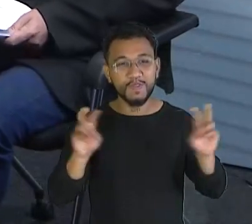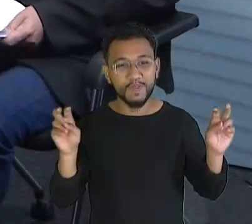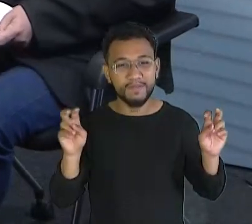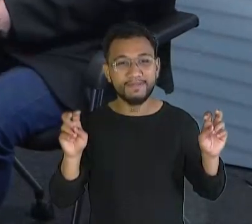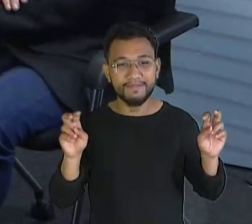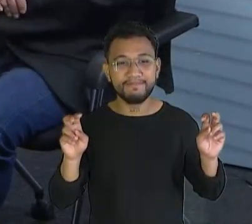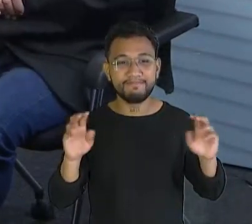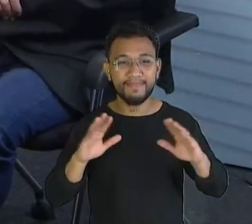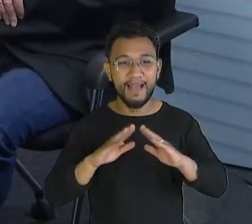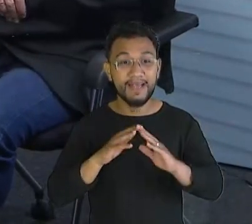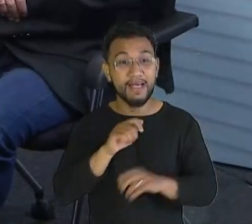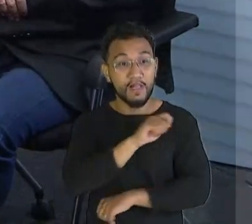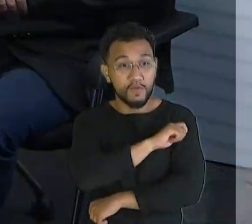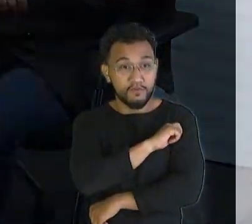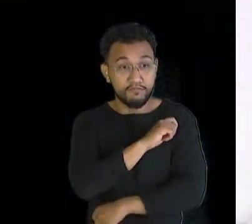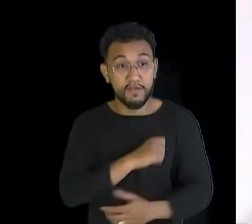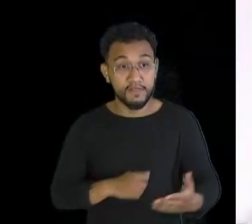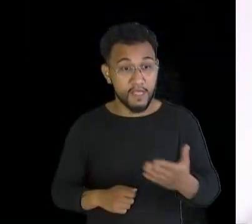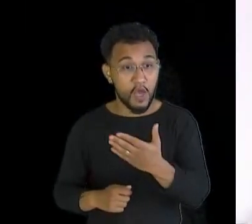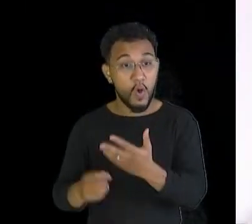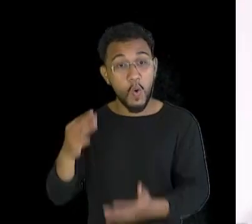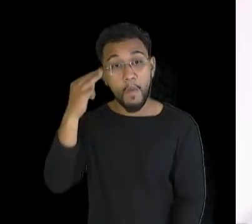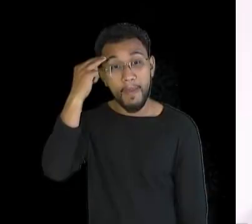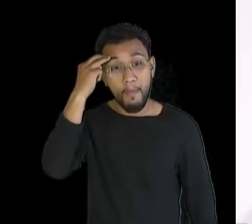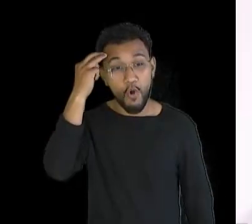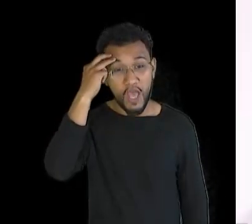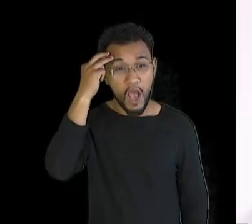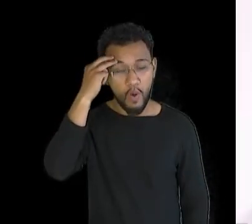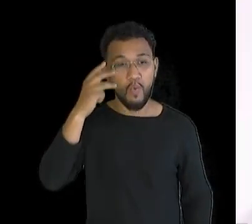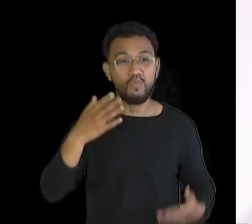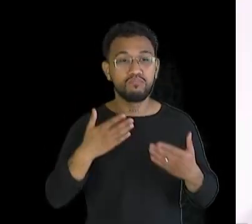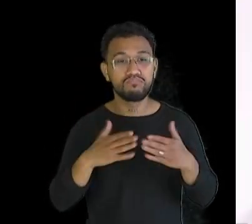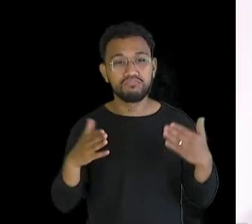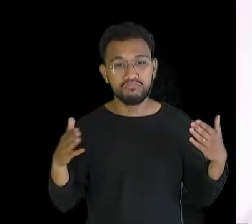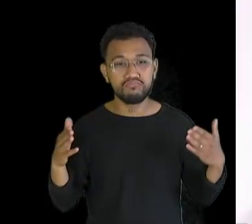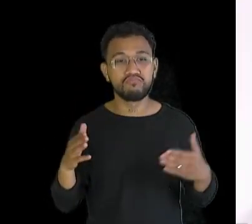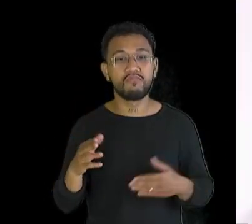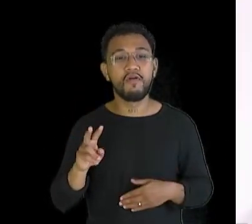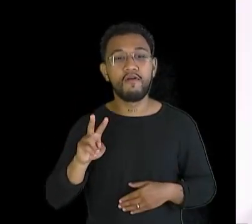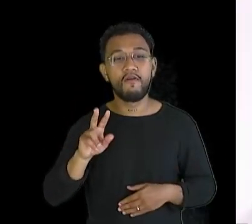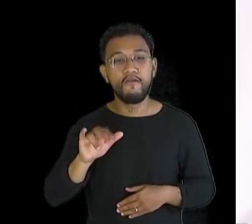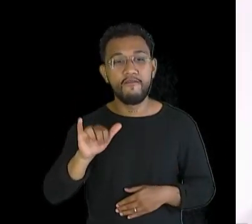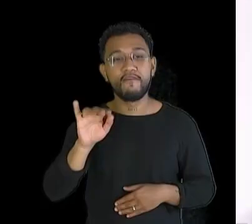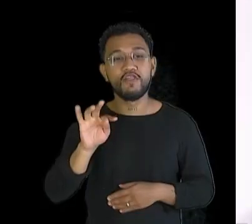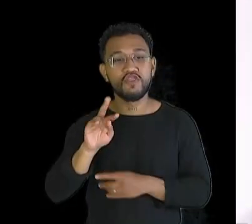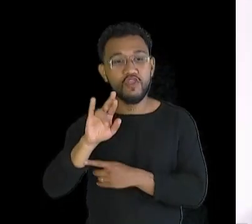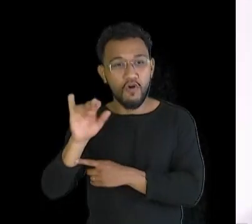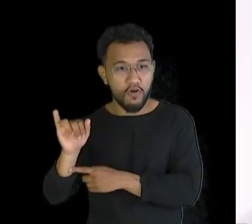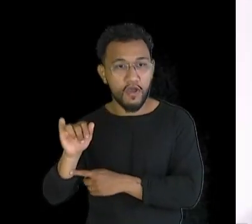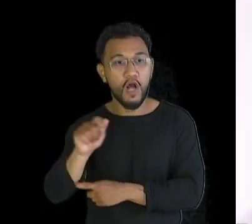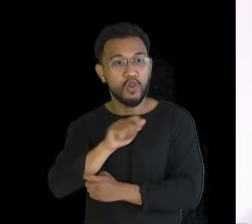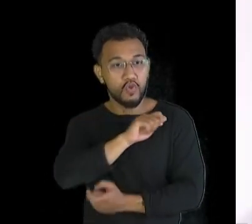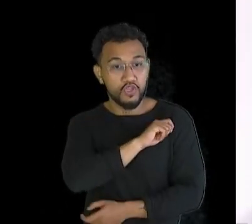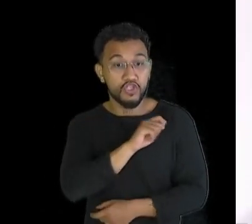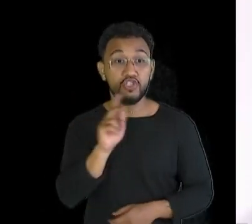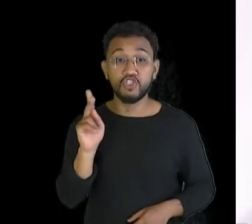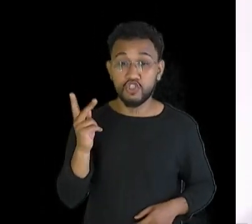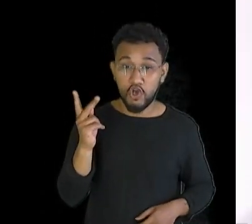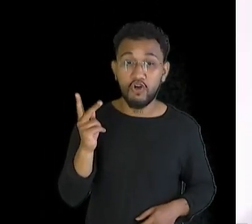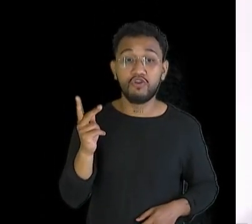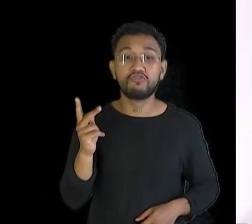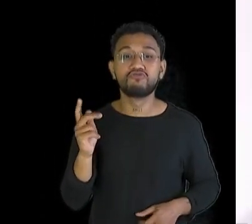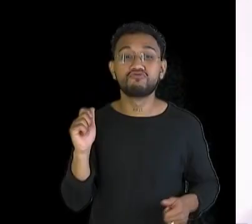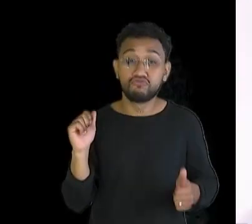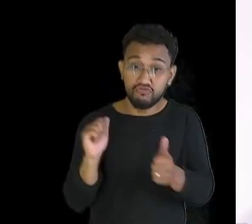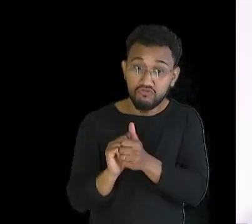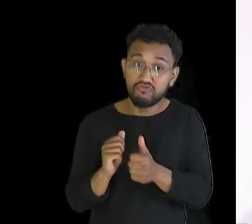que foi inaugurado, foi? É isso, isso, foi um memorial que a Vitória, como estudante de História, e eu foi, como Vitória? Estudante de Ciências Olha Sociais, aí.